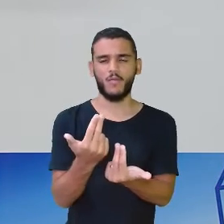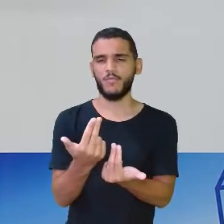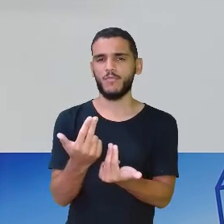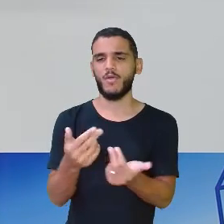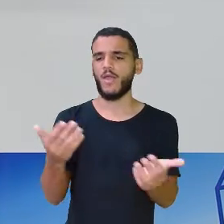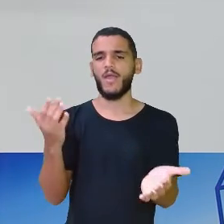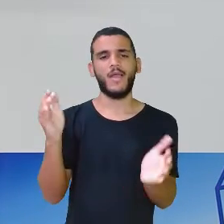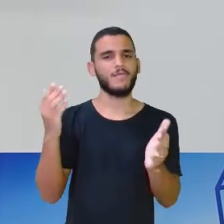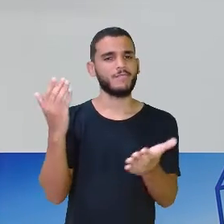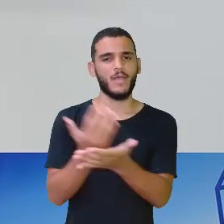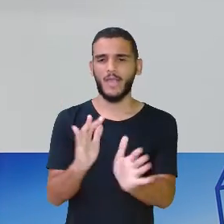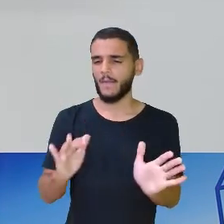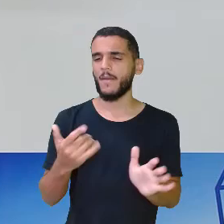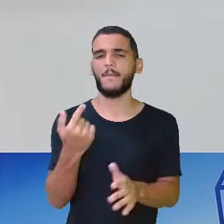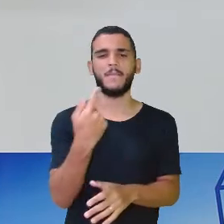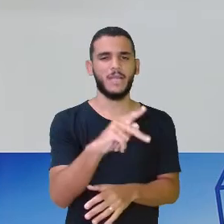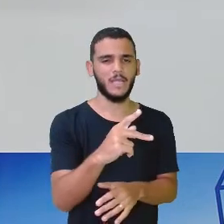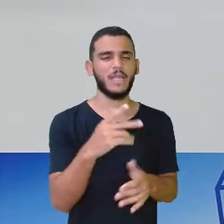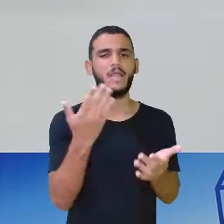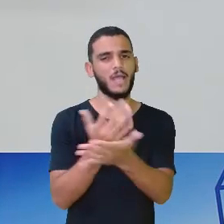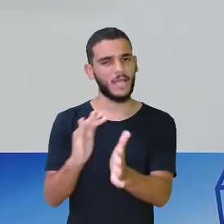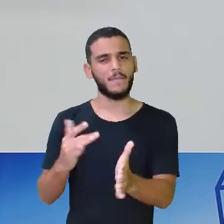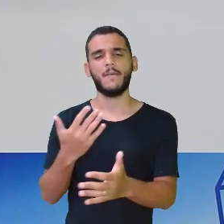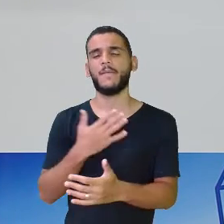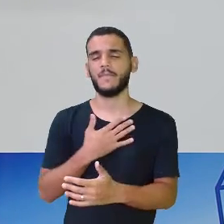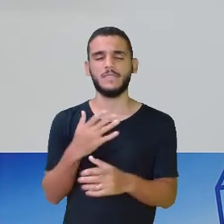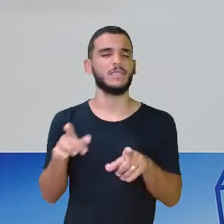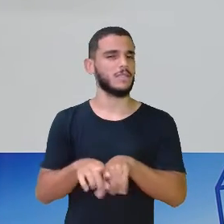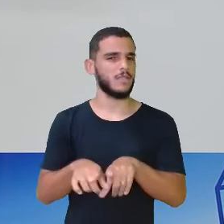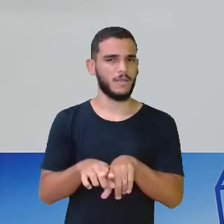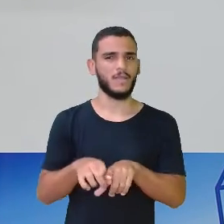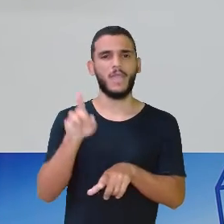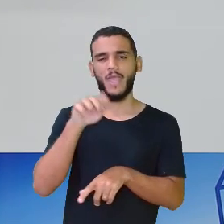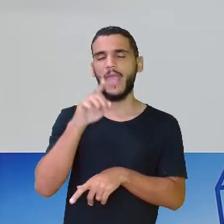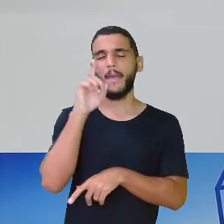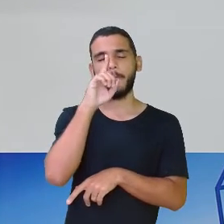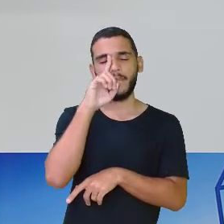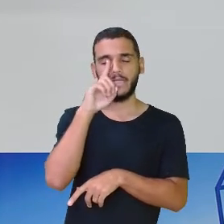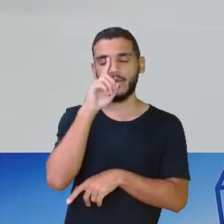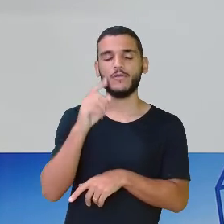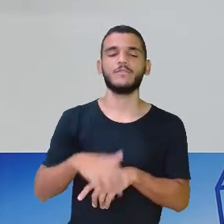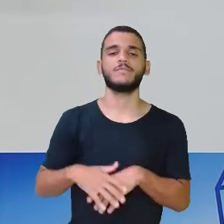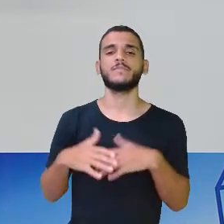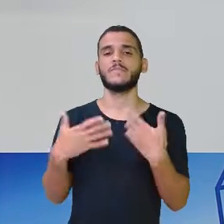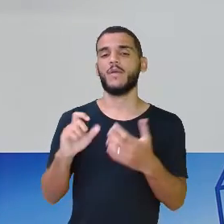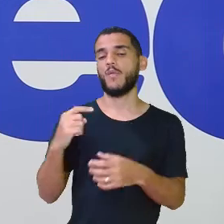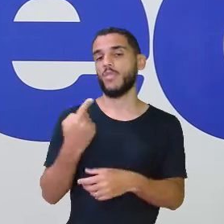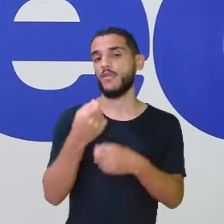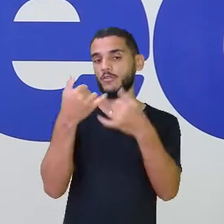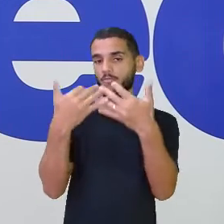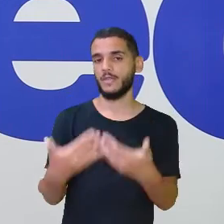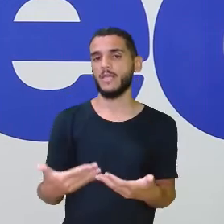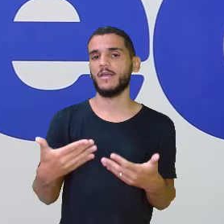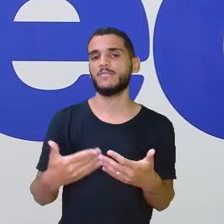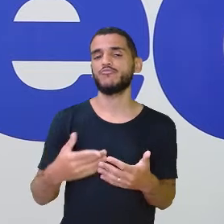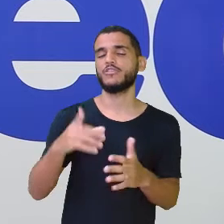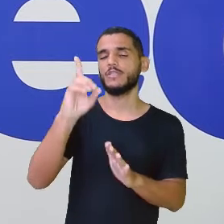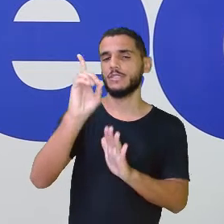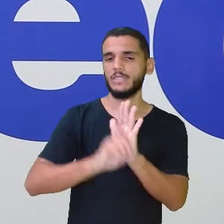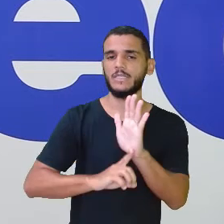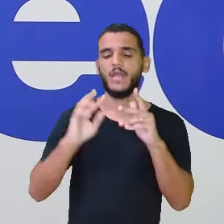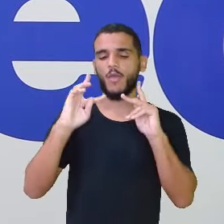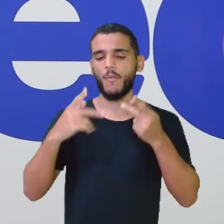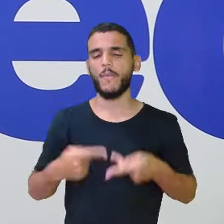também pode acontecer comigo. E isso é um perigo, certo? E quando a gente está falando de direitos humanos, a gente está falando de uma